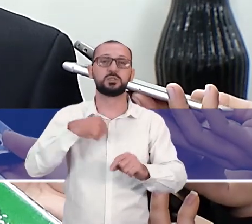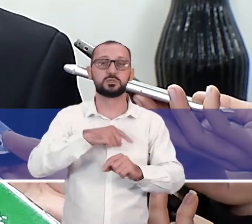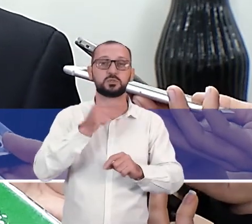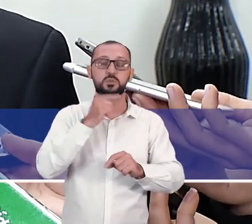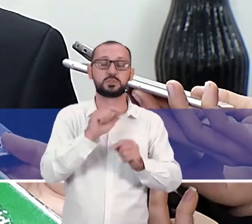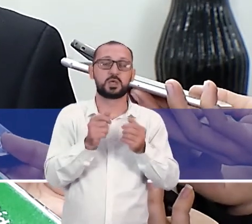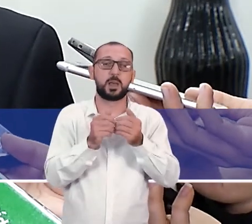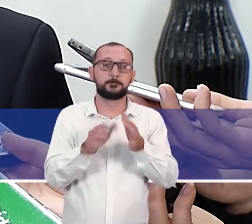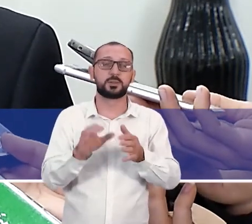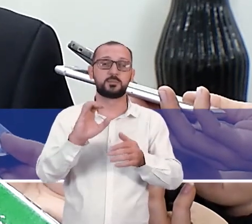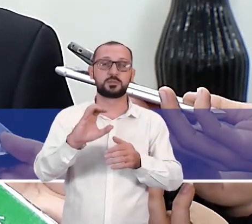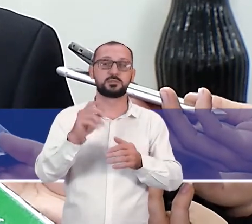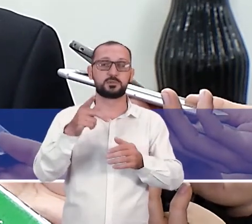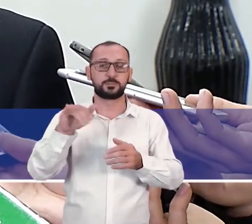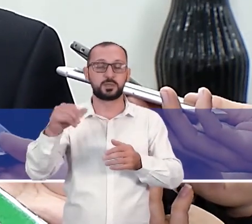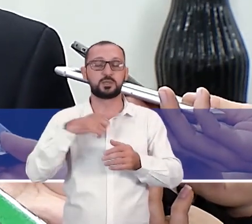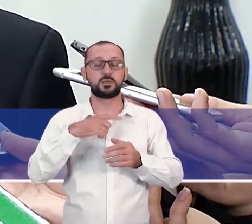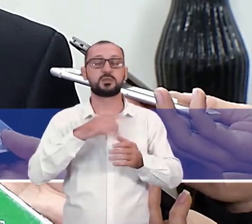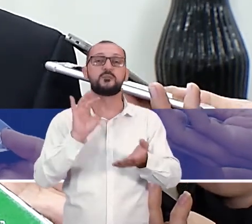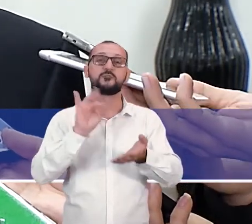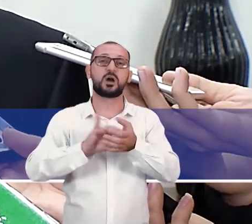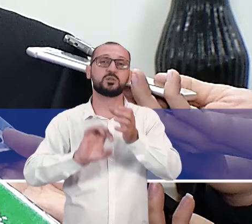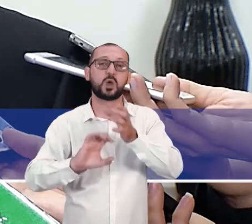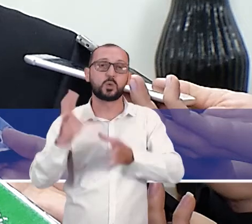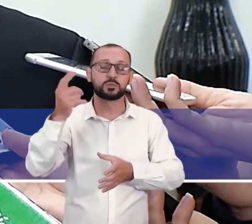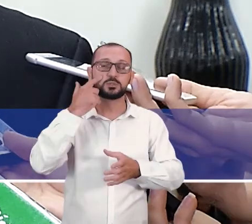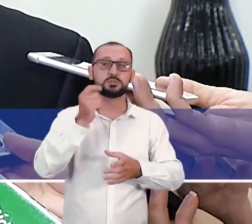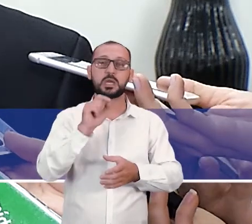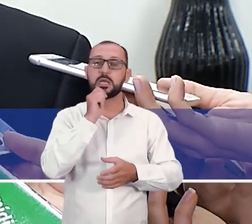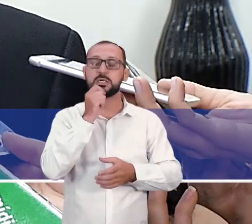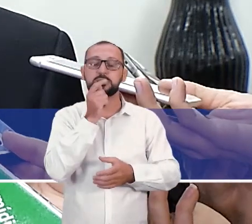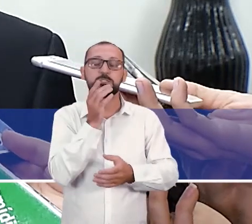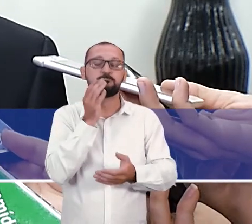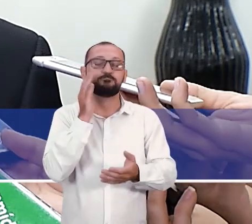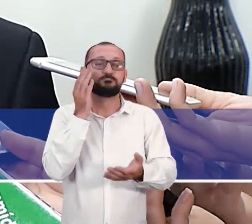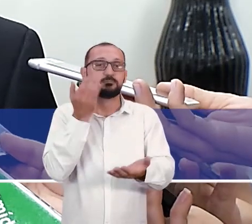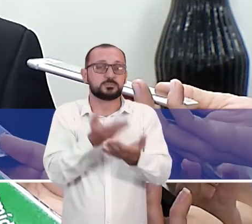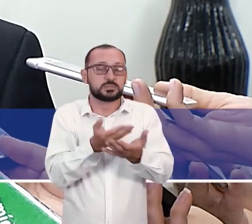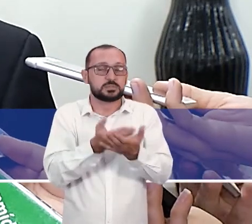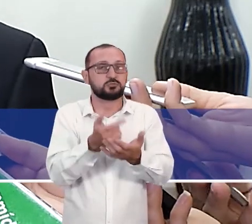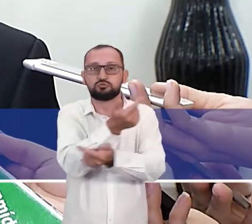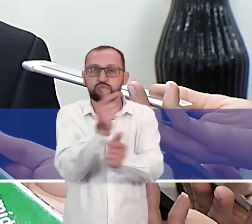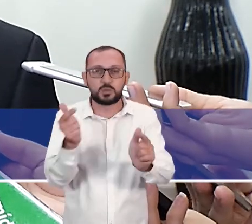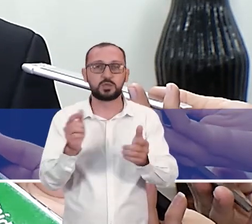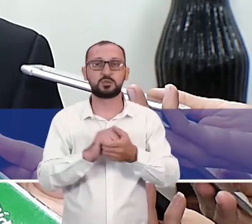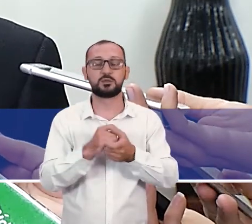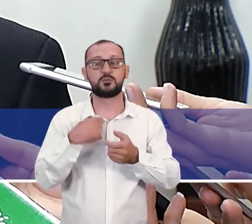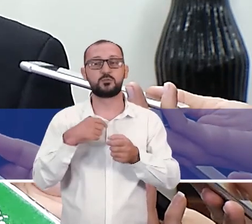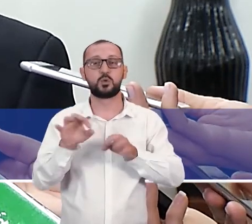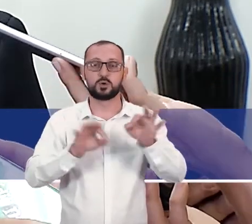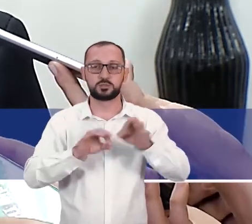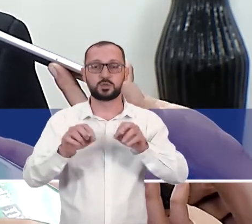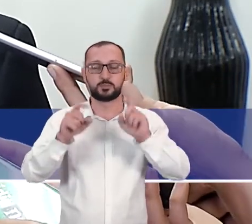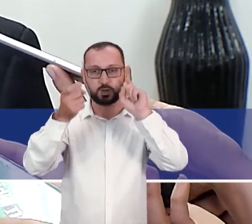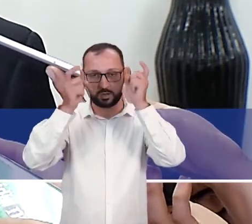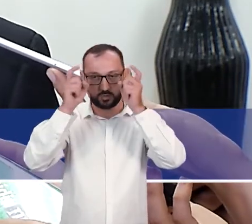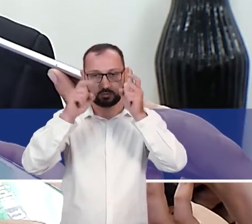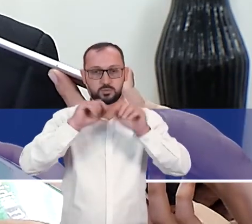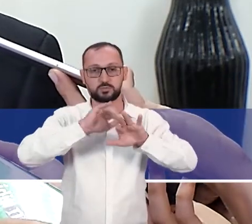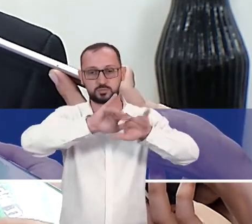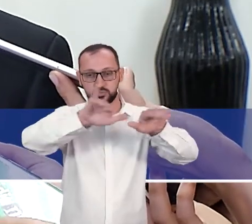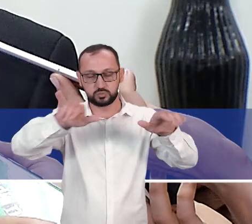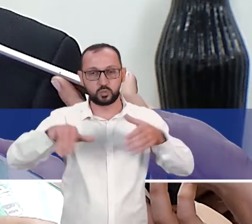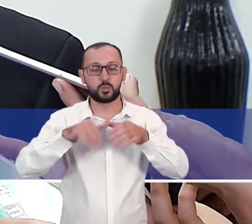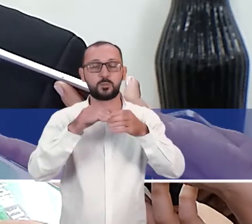ângulos para que a gente possa abrir uma CPI que tem um fato determinado. E até agora esse fato determinado ainda não foi feito. Vou fazer